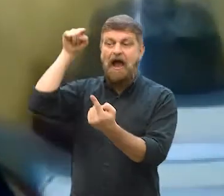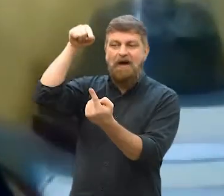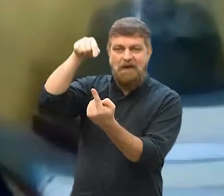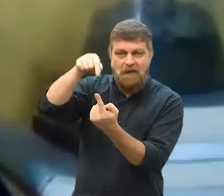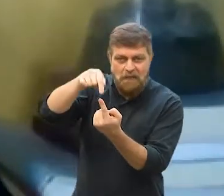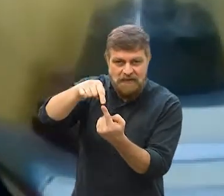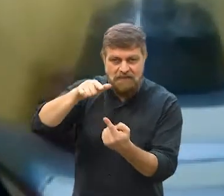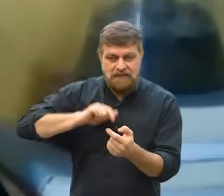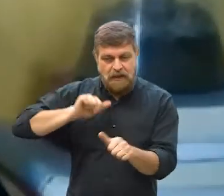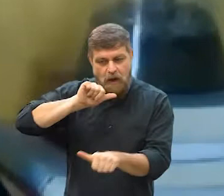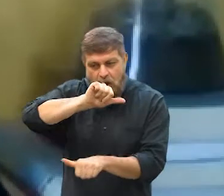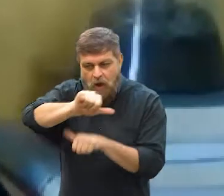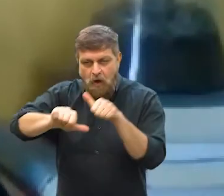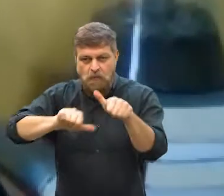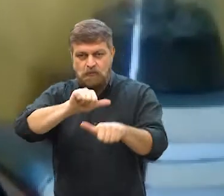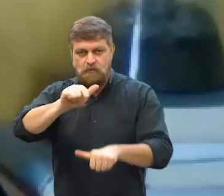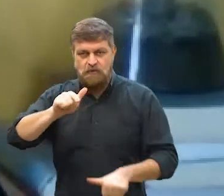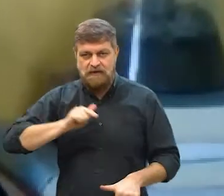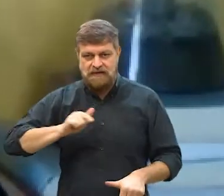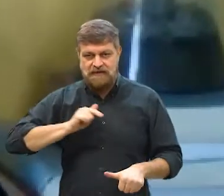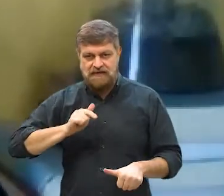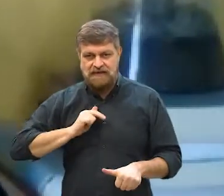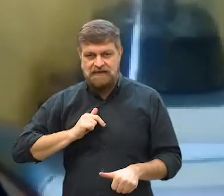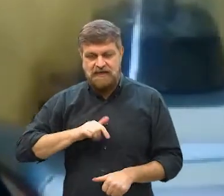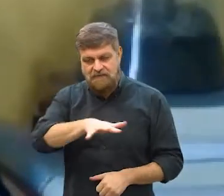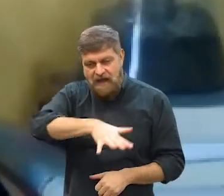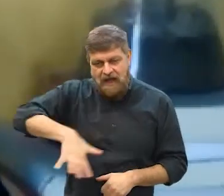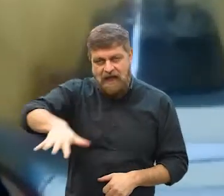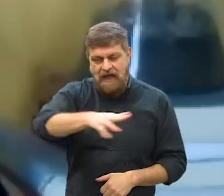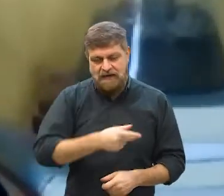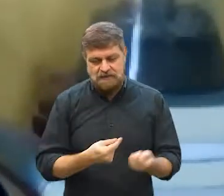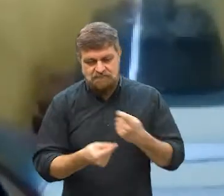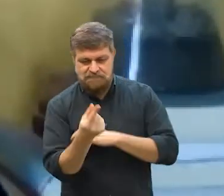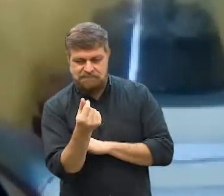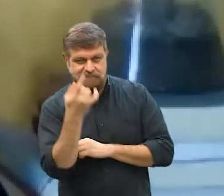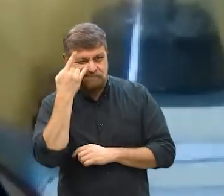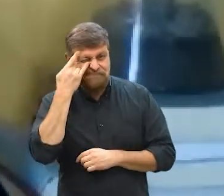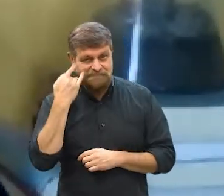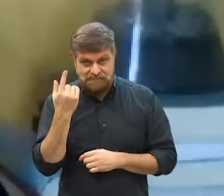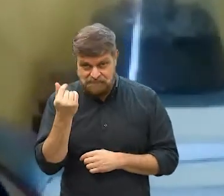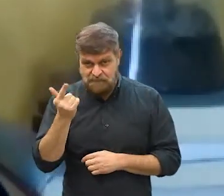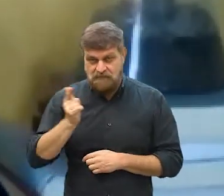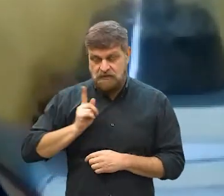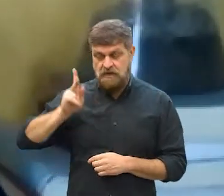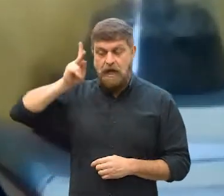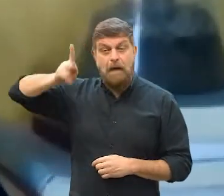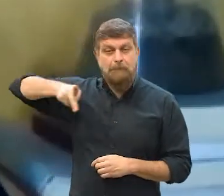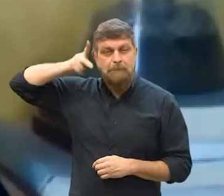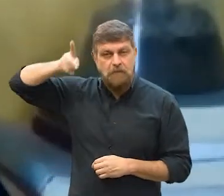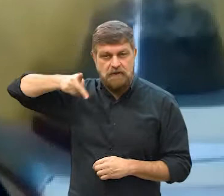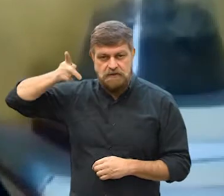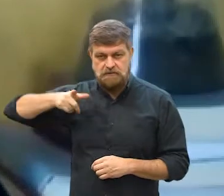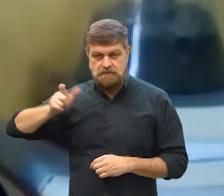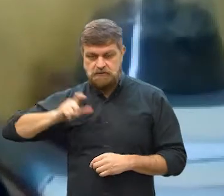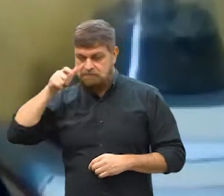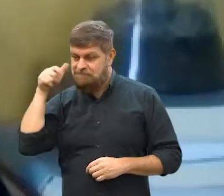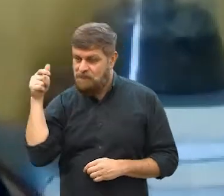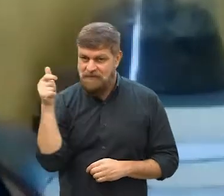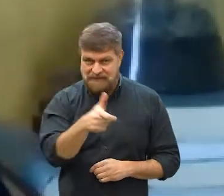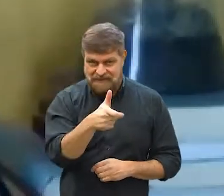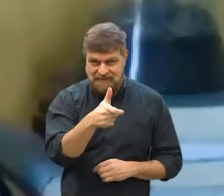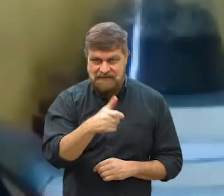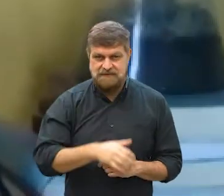eles são mudou ganhou esses contornos comerciais porque havia o interesse todo político e necessário para